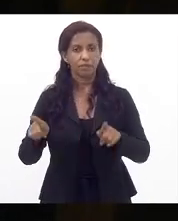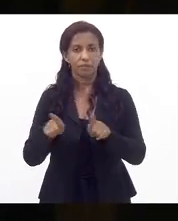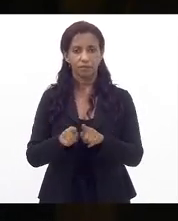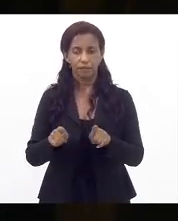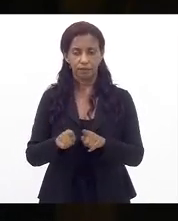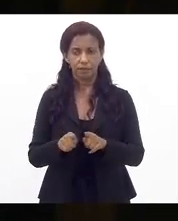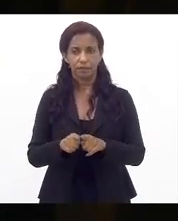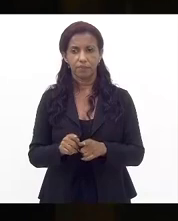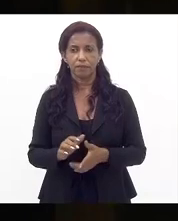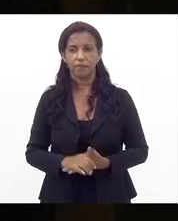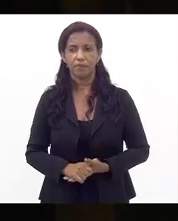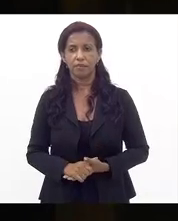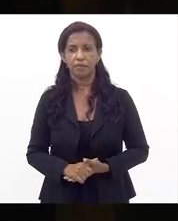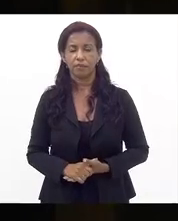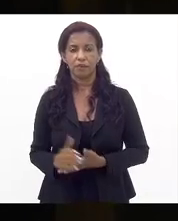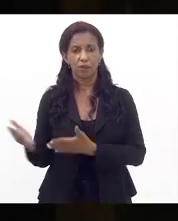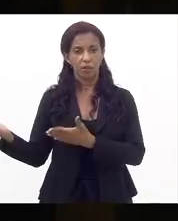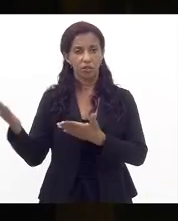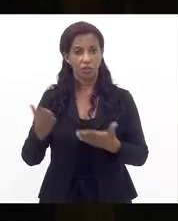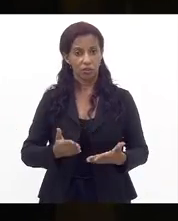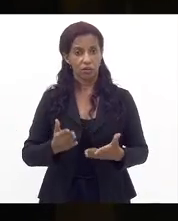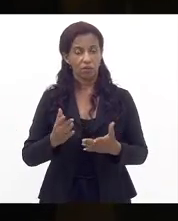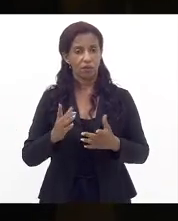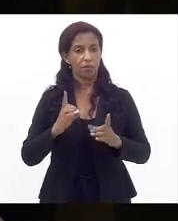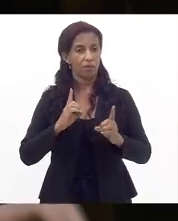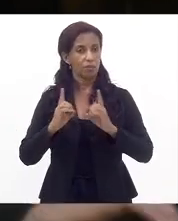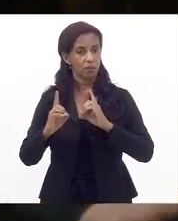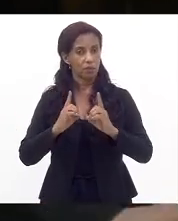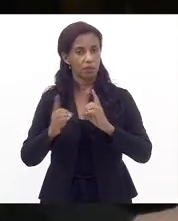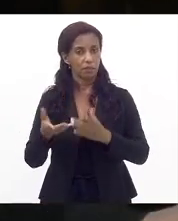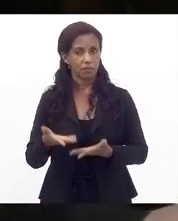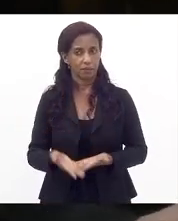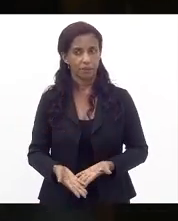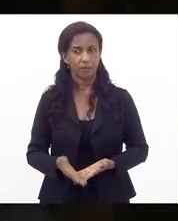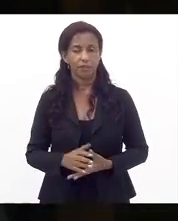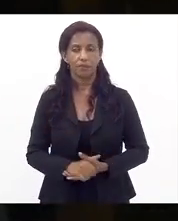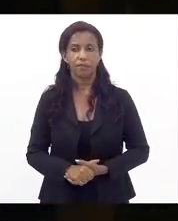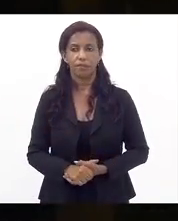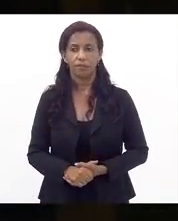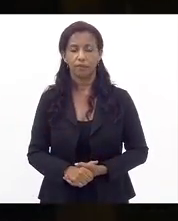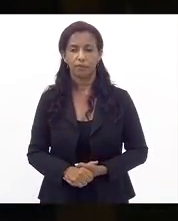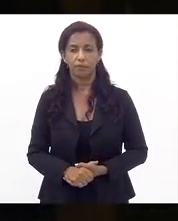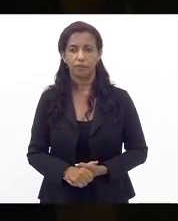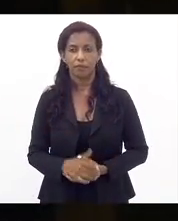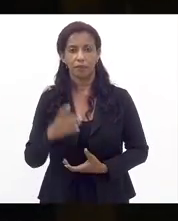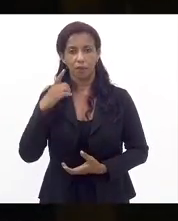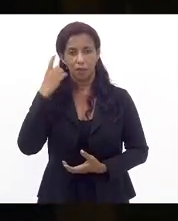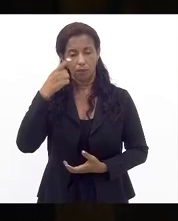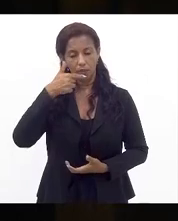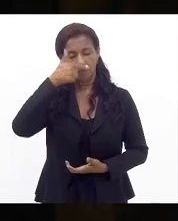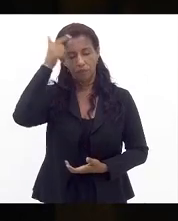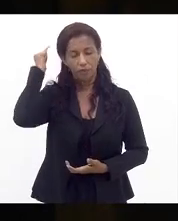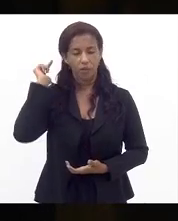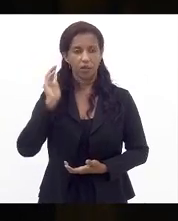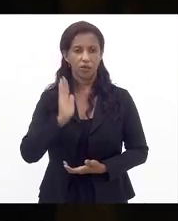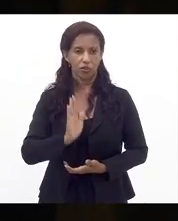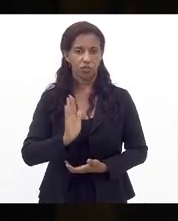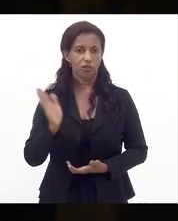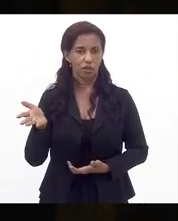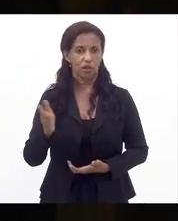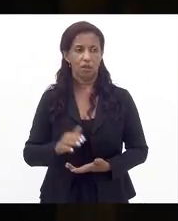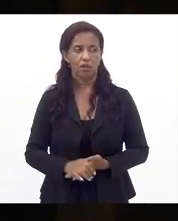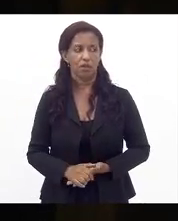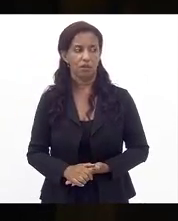de vir para o debate aqui quando for Deputado Luiz Paulo já